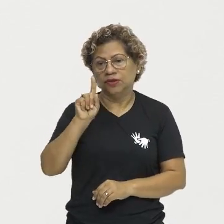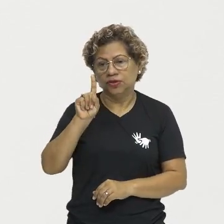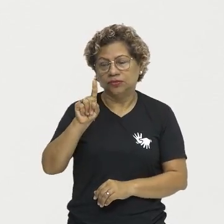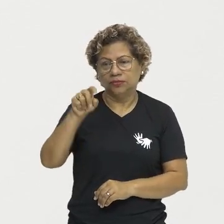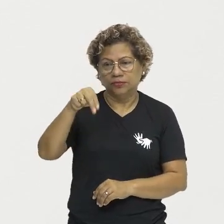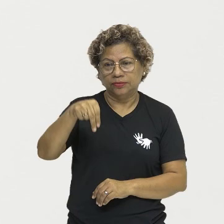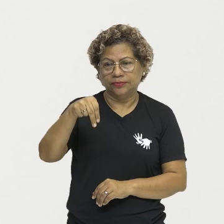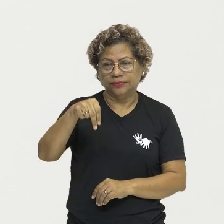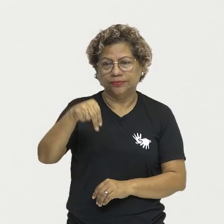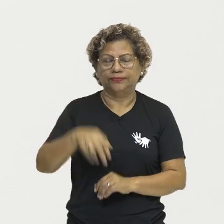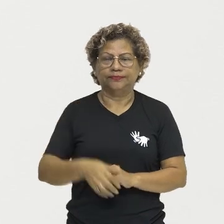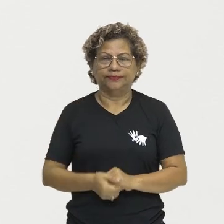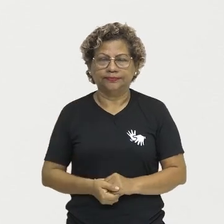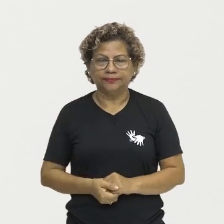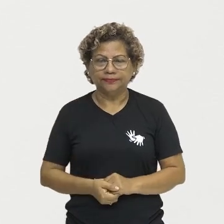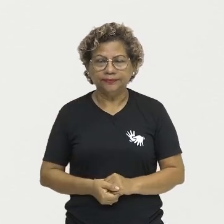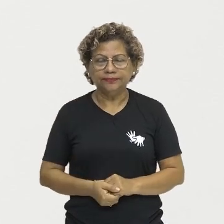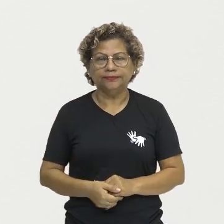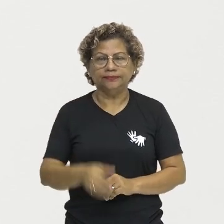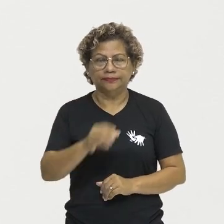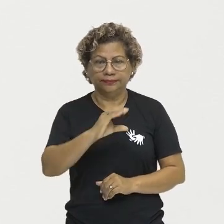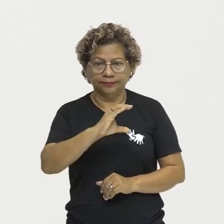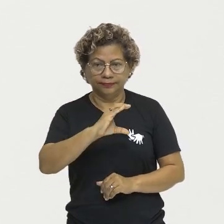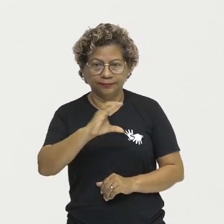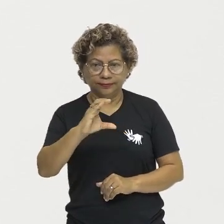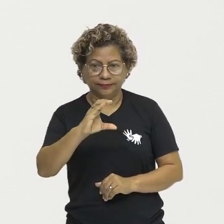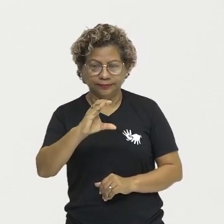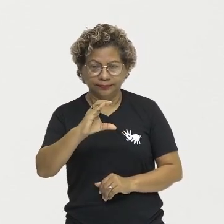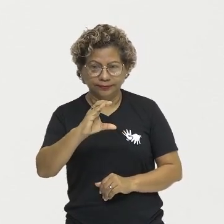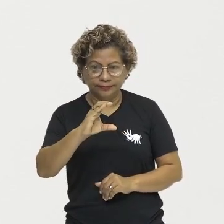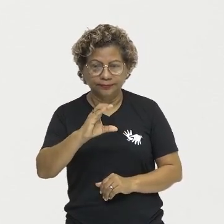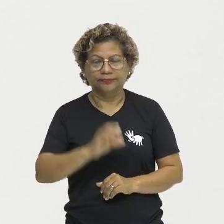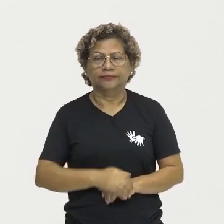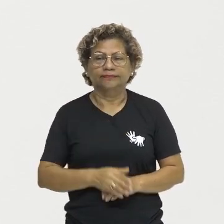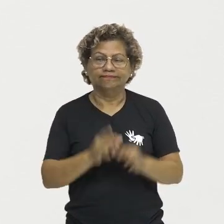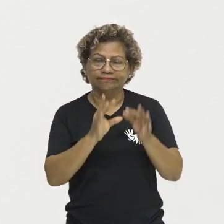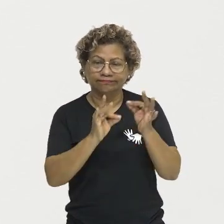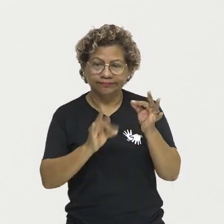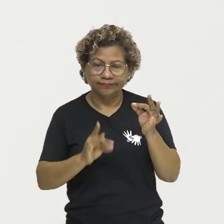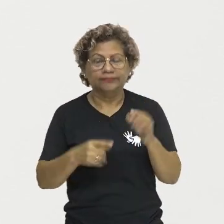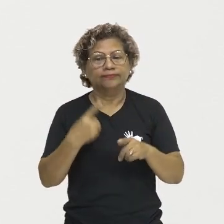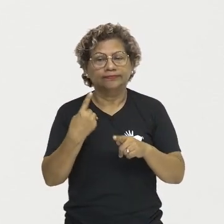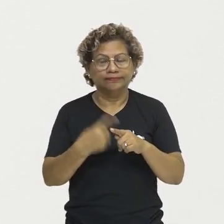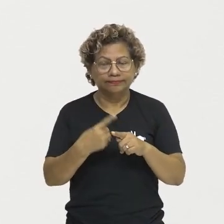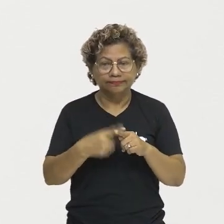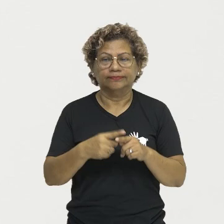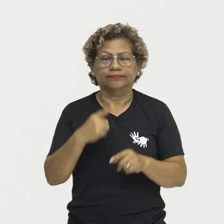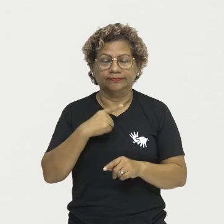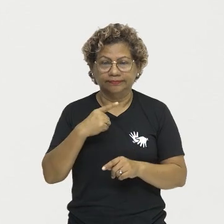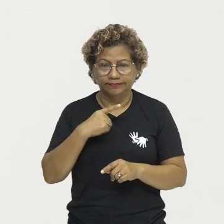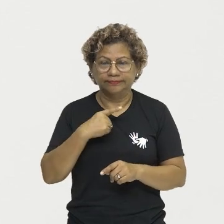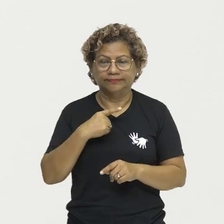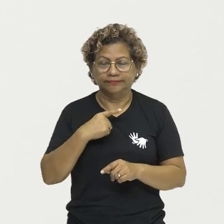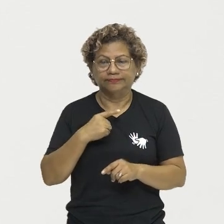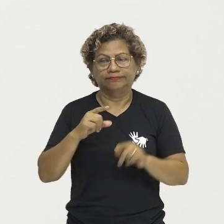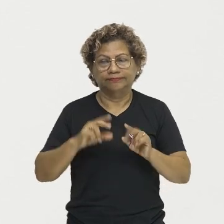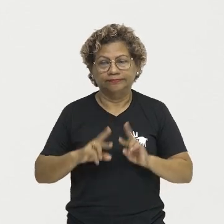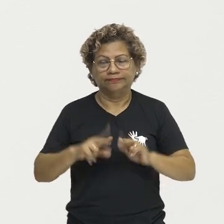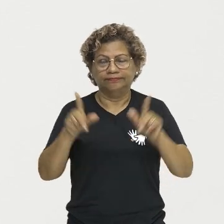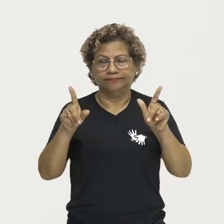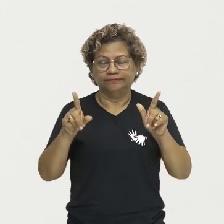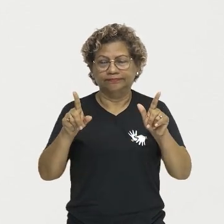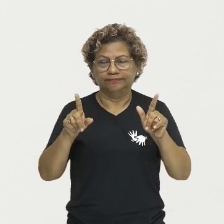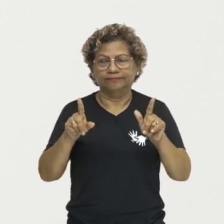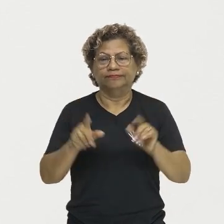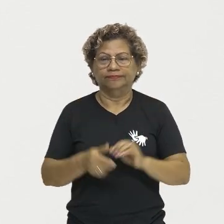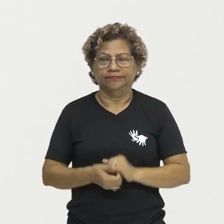a letra B. A letra C dá um pouquinho mais de trabalho, porque agora nós temos direções perpendiculares entre si. E